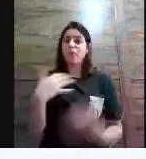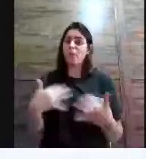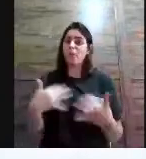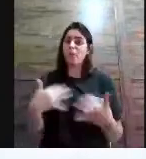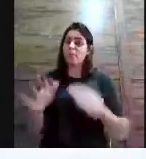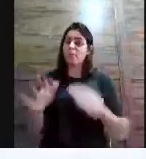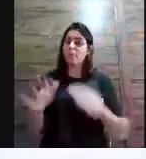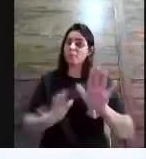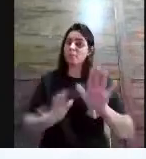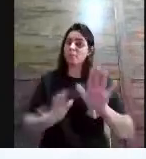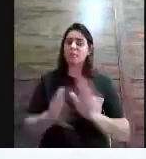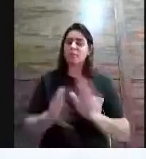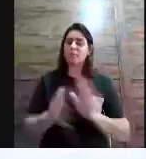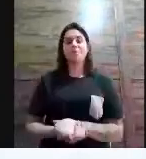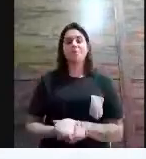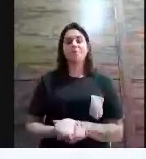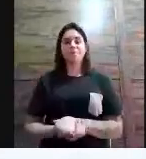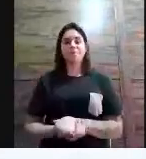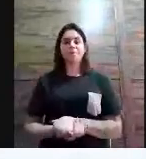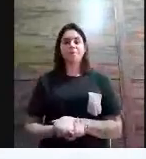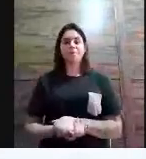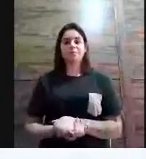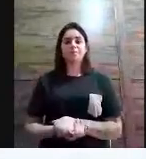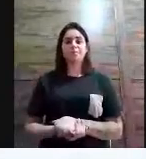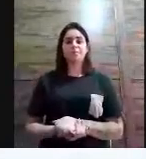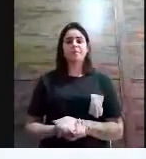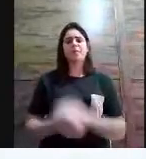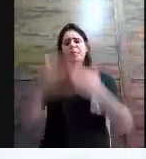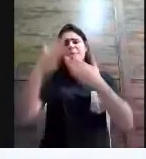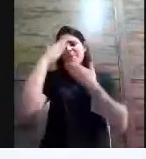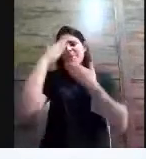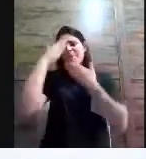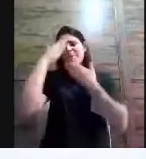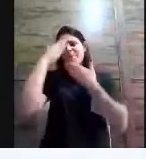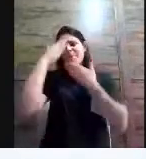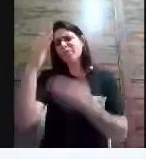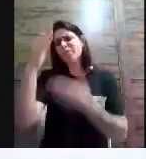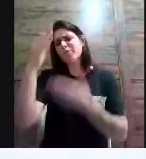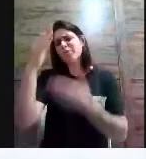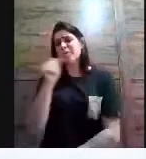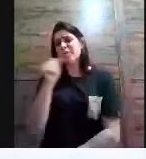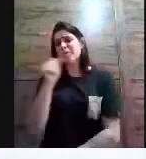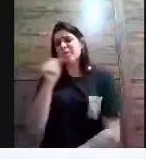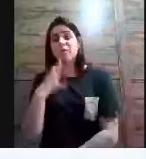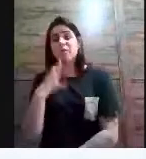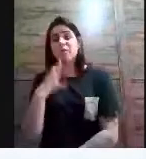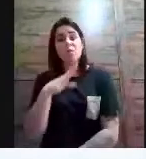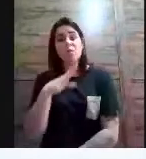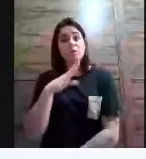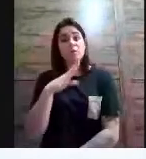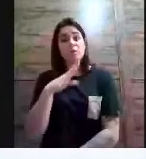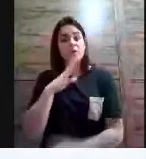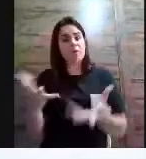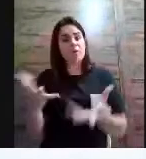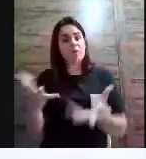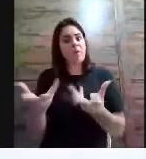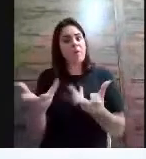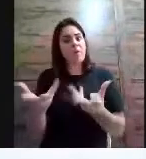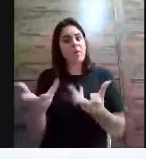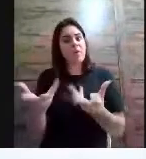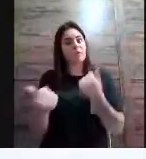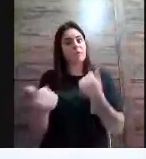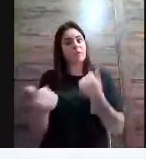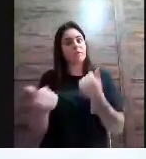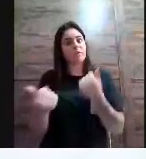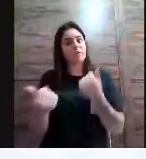Doutora, nossa entrevista foi ótima, do ponto de vista de conhecimento, que a senhora compartilha conosco aqui, assim como também nos deu muita esperança.